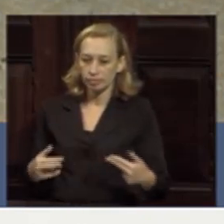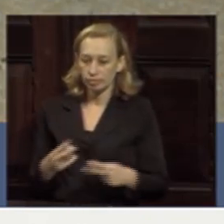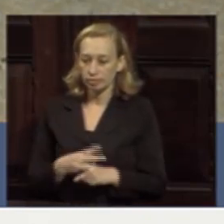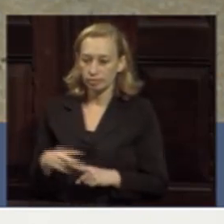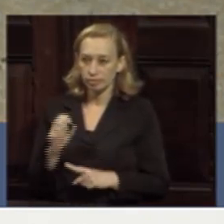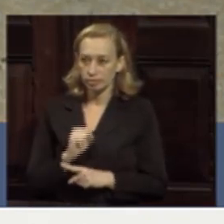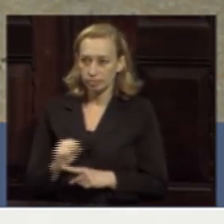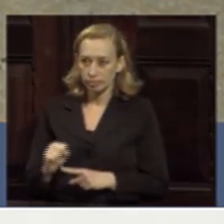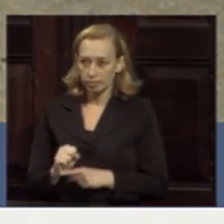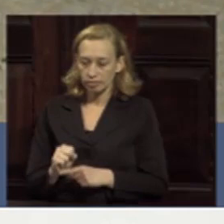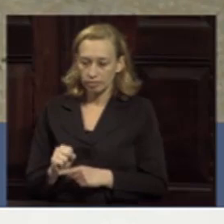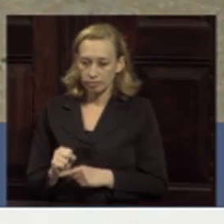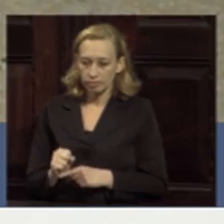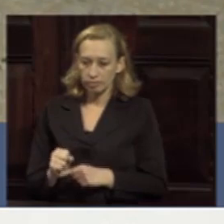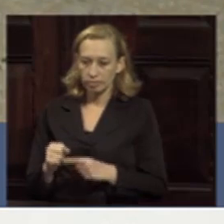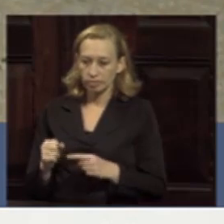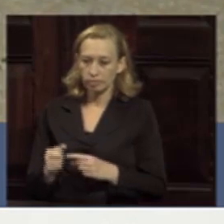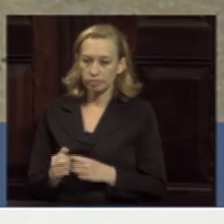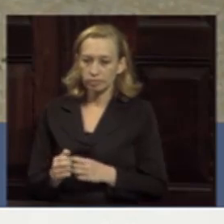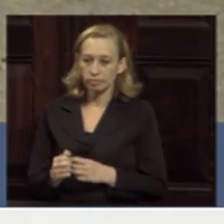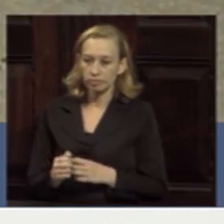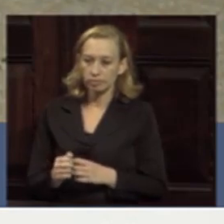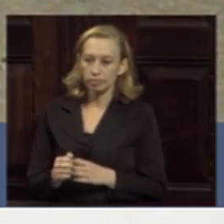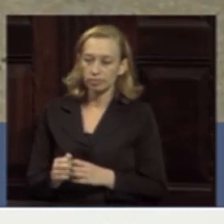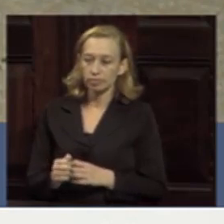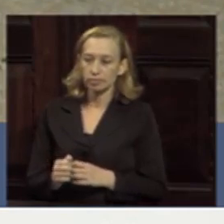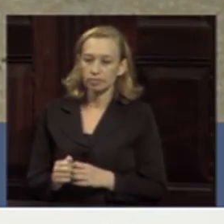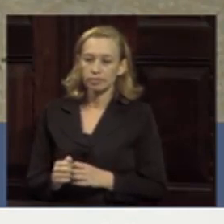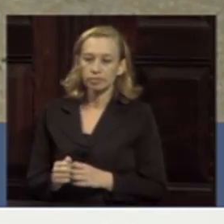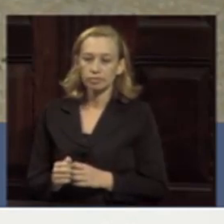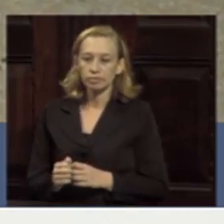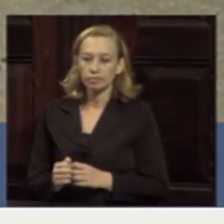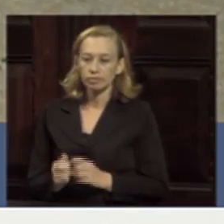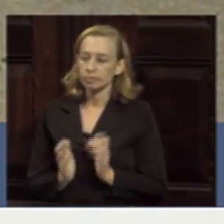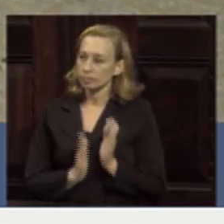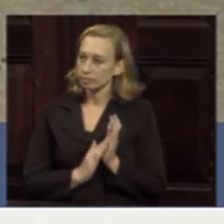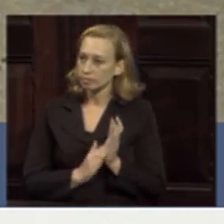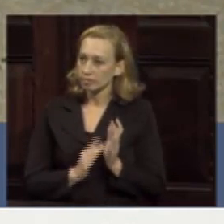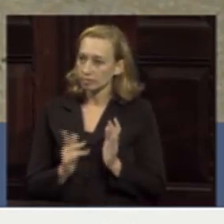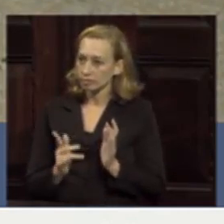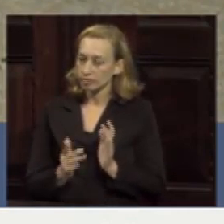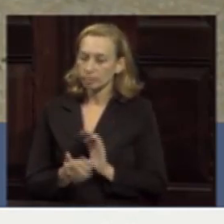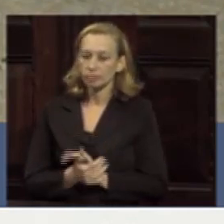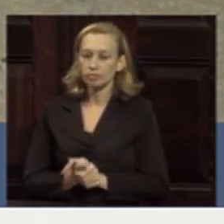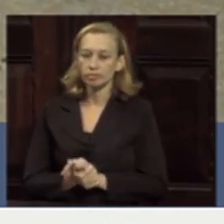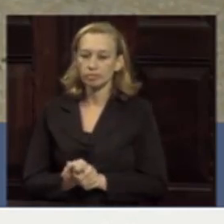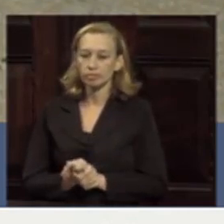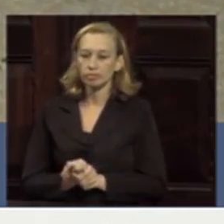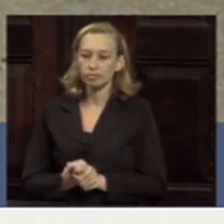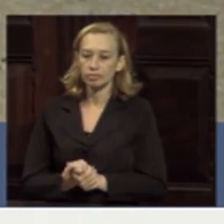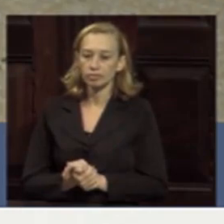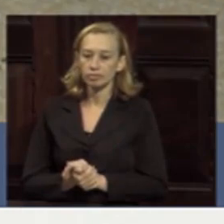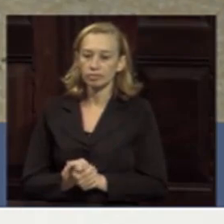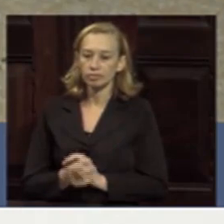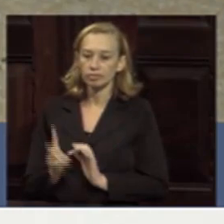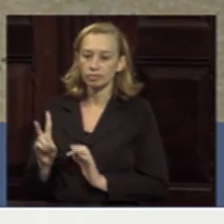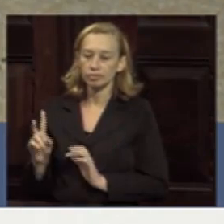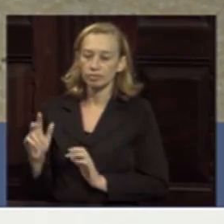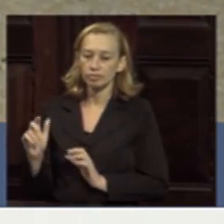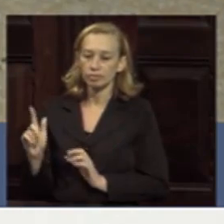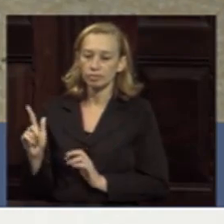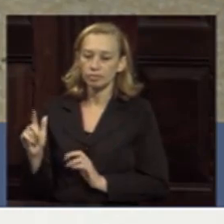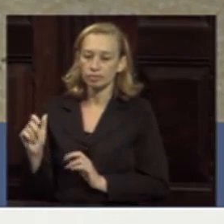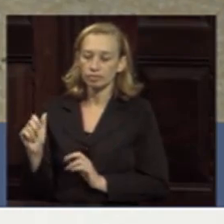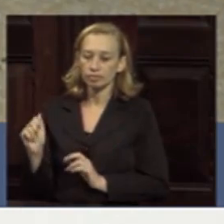ao prestar esta homenagem ao doutor Carlos Henrique Junto, eu estou homenageando a FASP e,